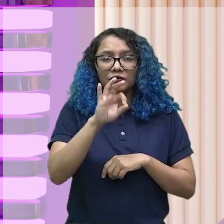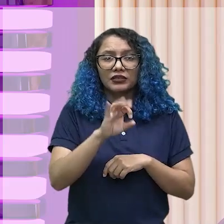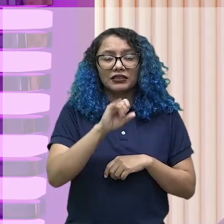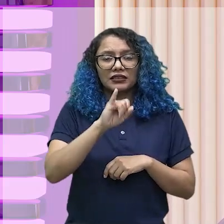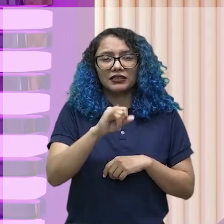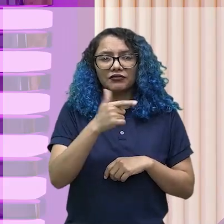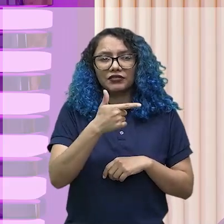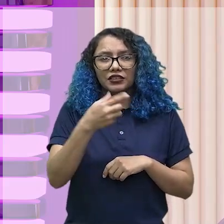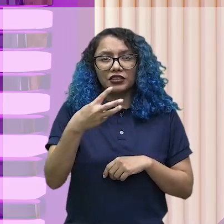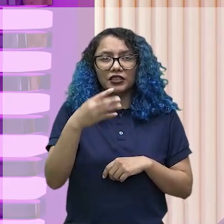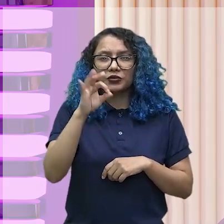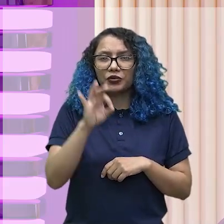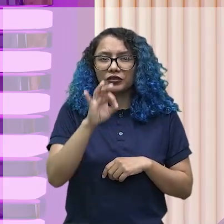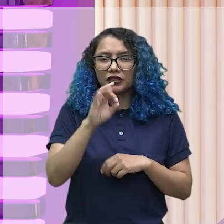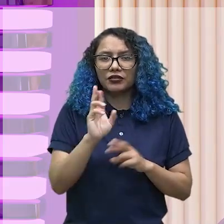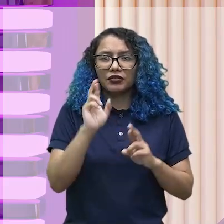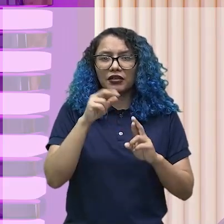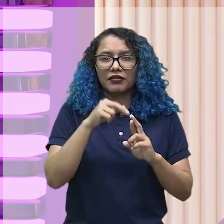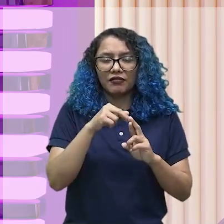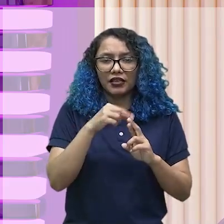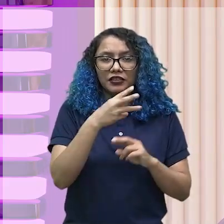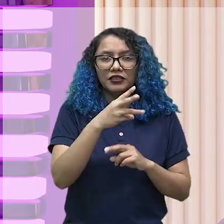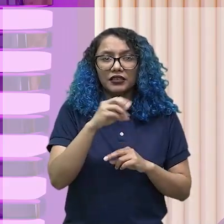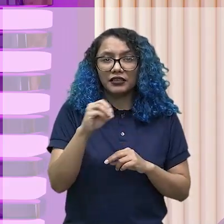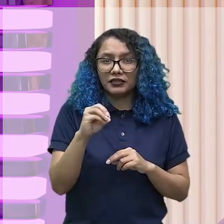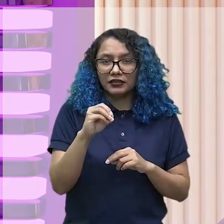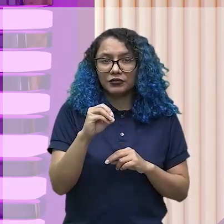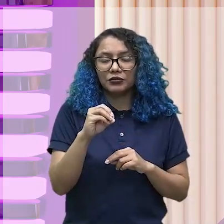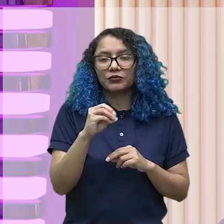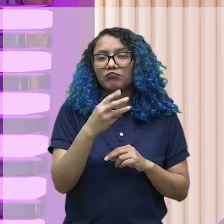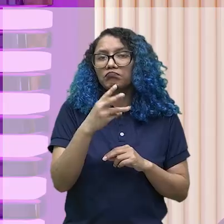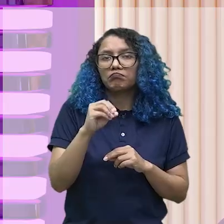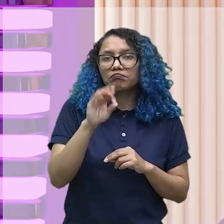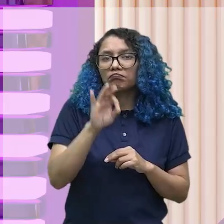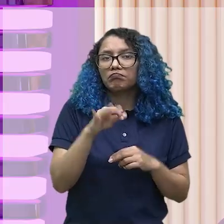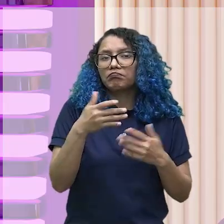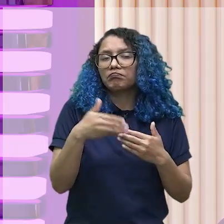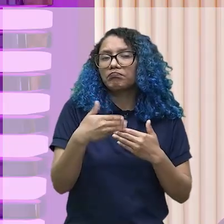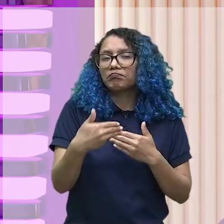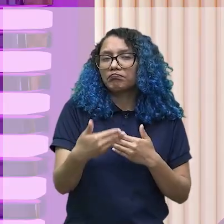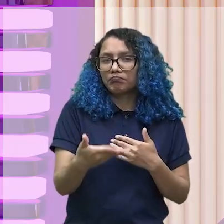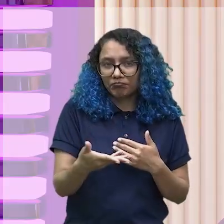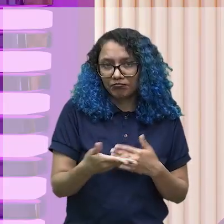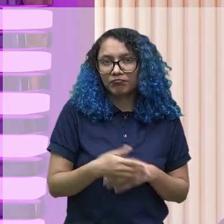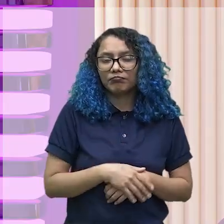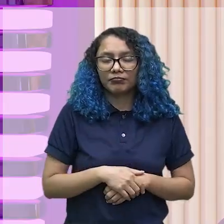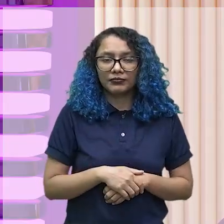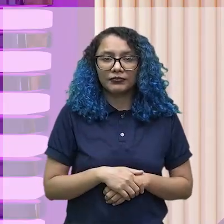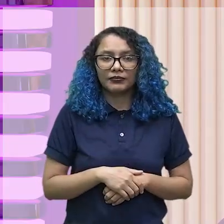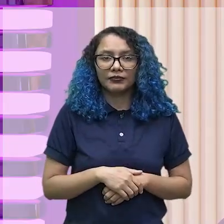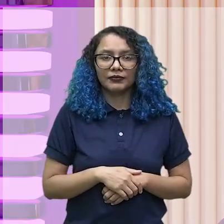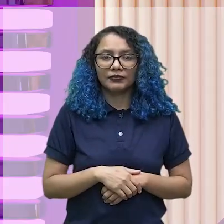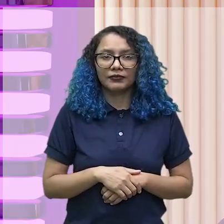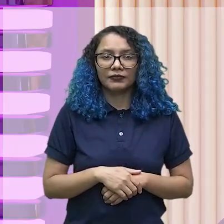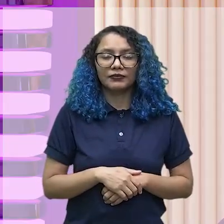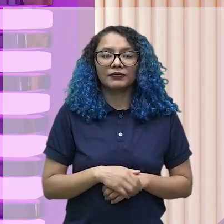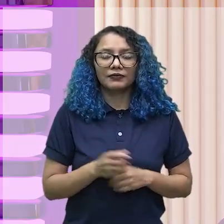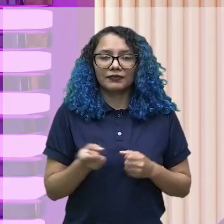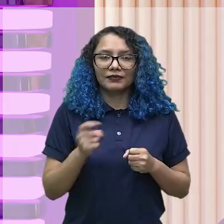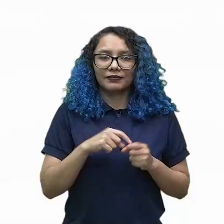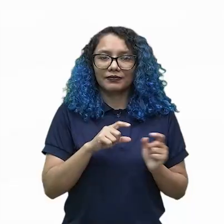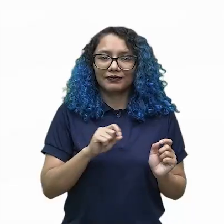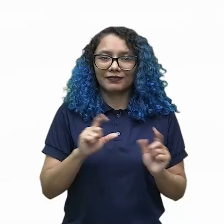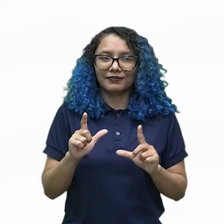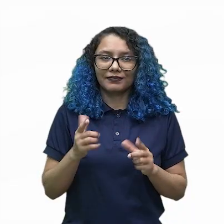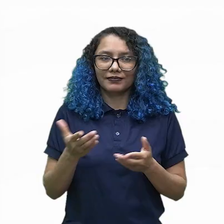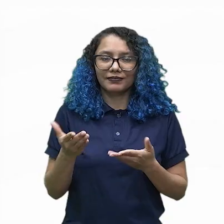de 300, 23 vezes 30%, tá? E assim sucessivamente, beleza? Bora voltar para a tela,